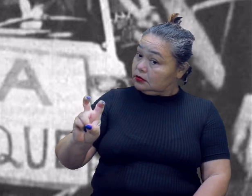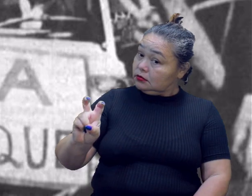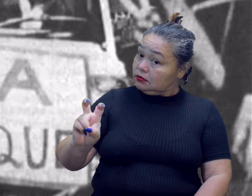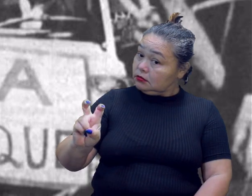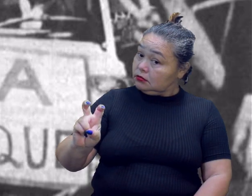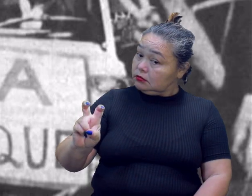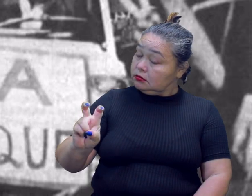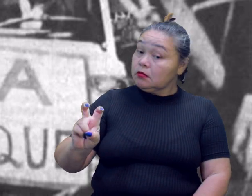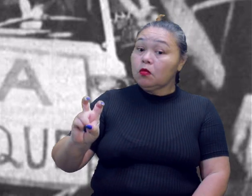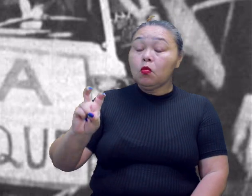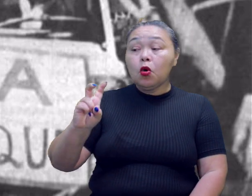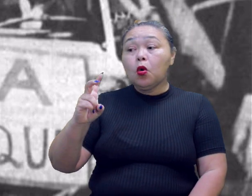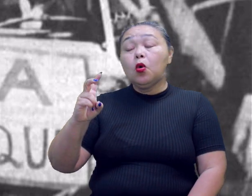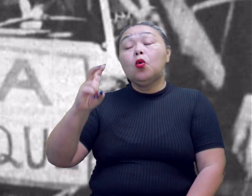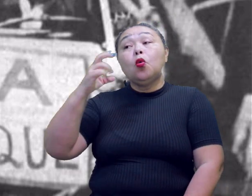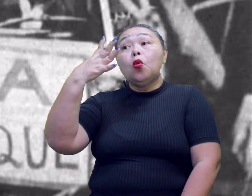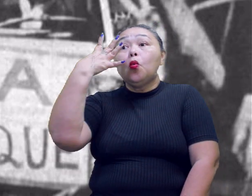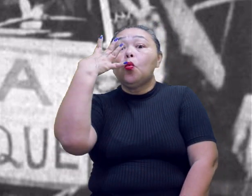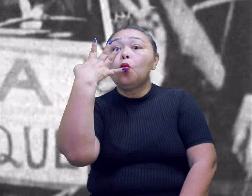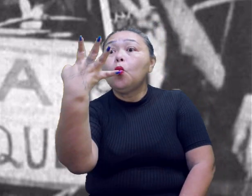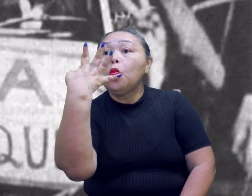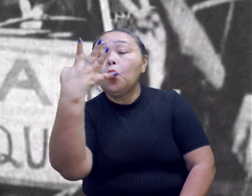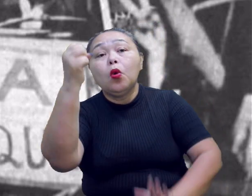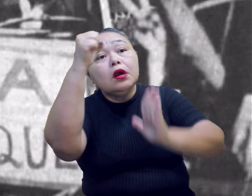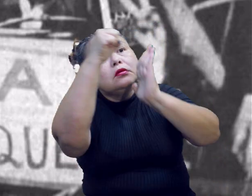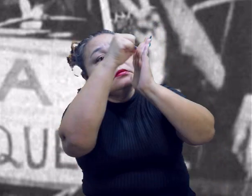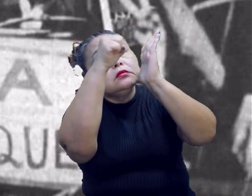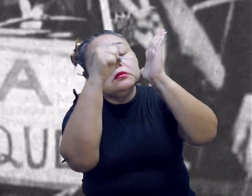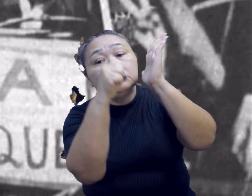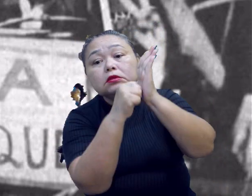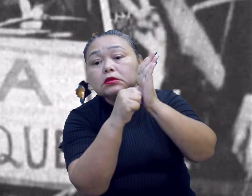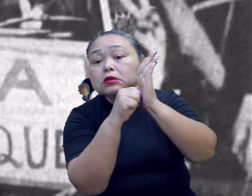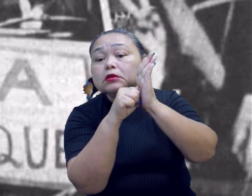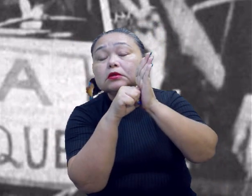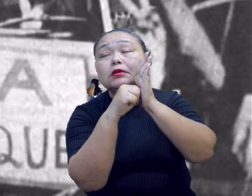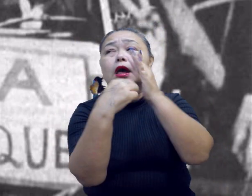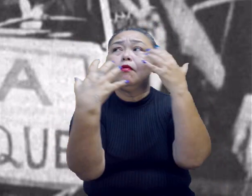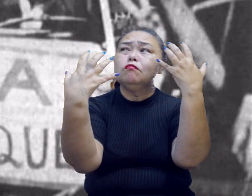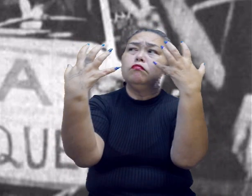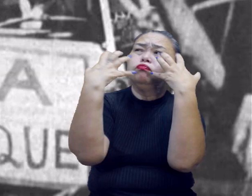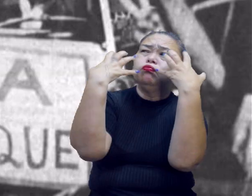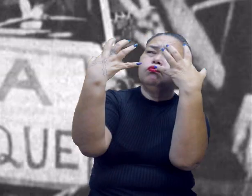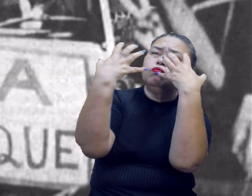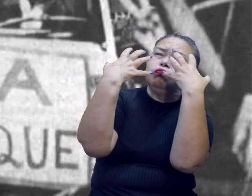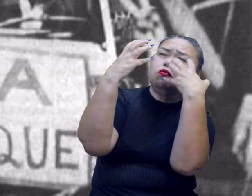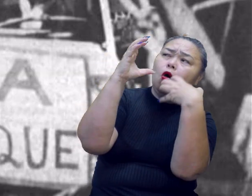1975. 4 séculos de colonização. Então,